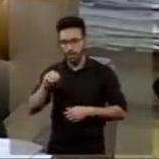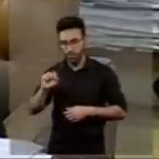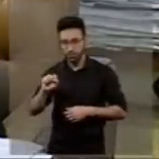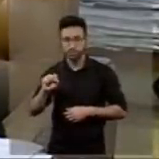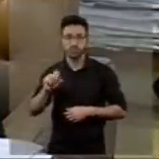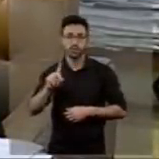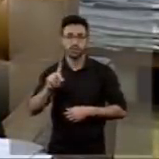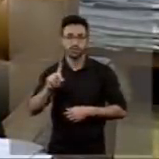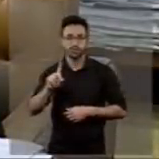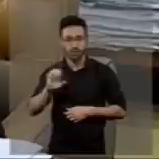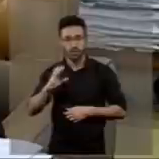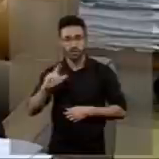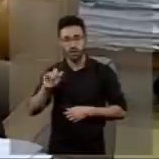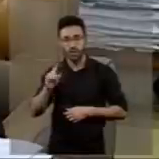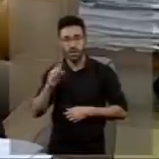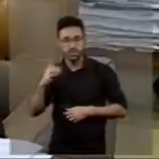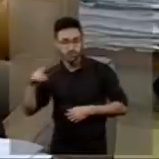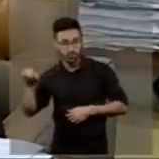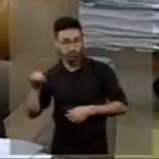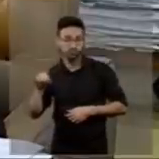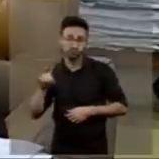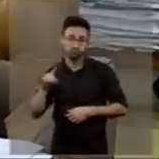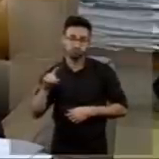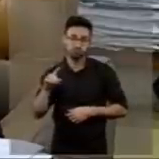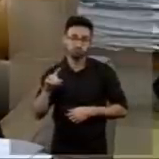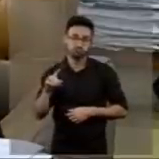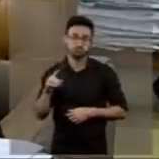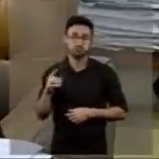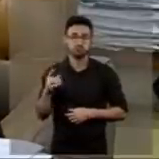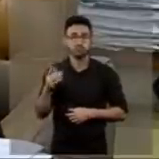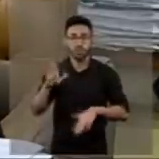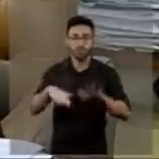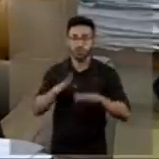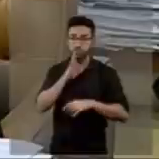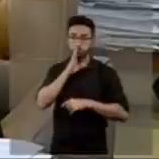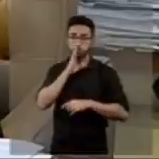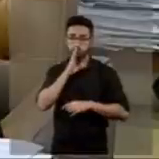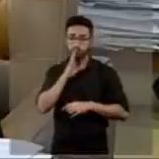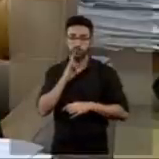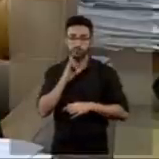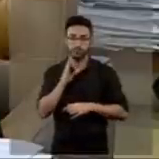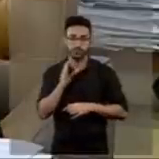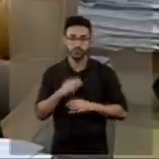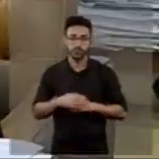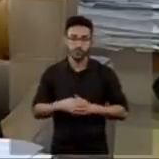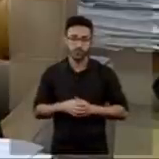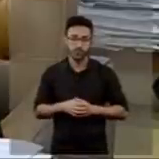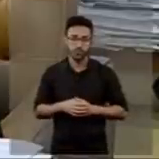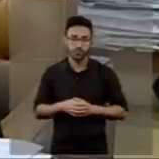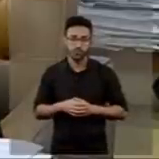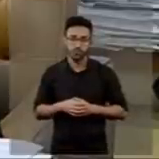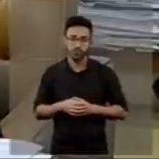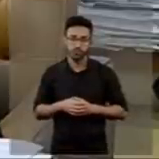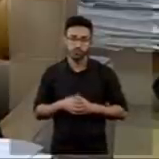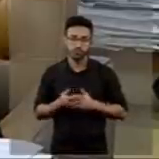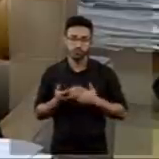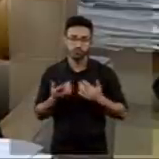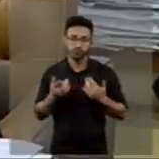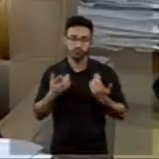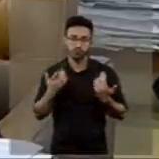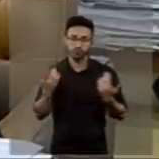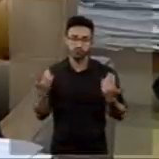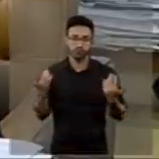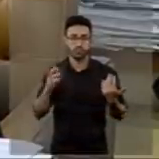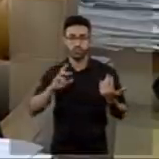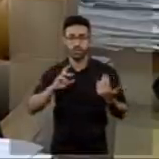pode ser até uma omissão, eventualmente imputável ao próprio tribunal